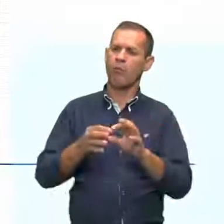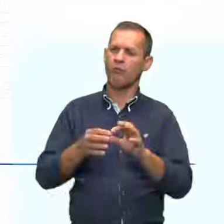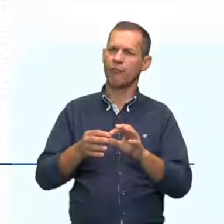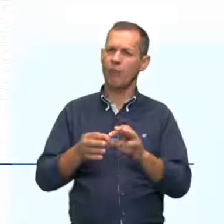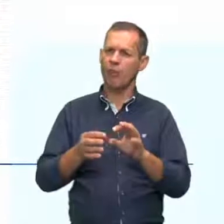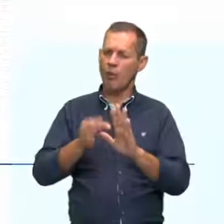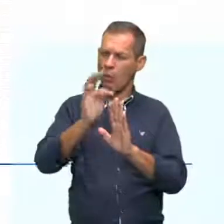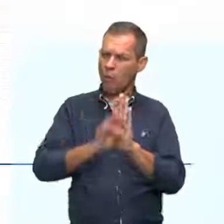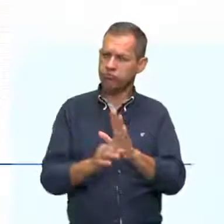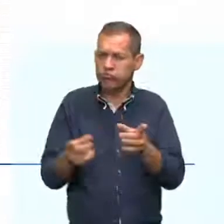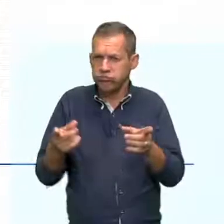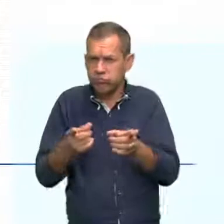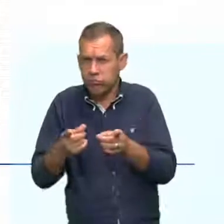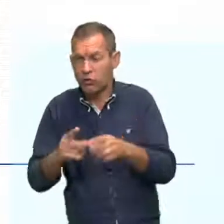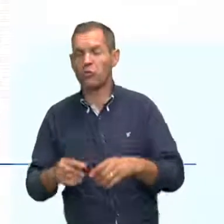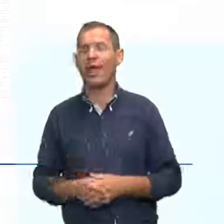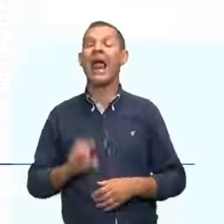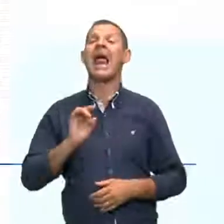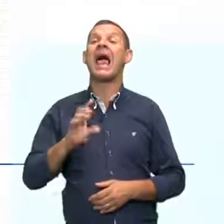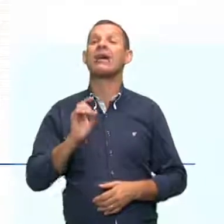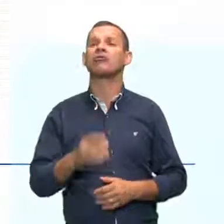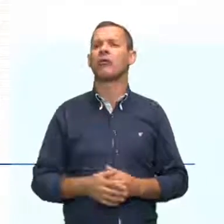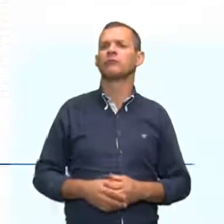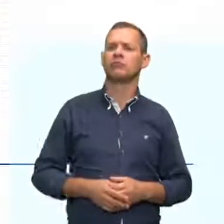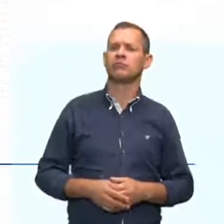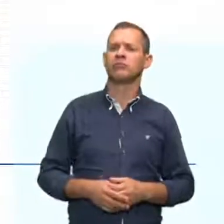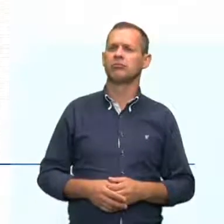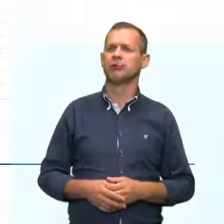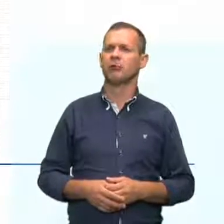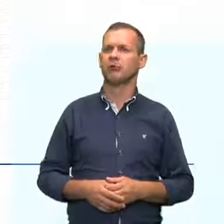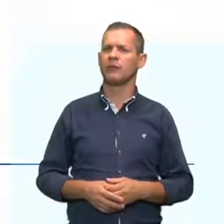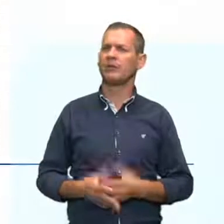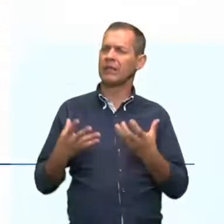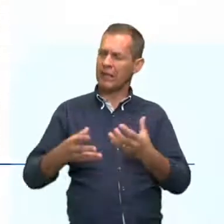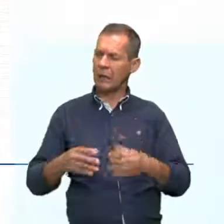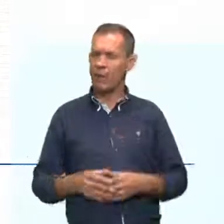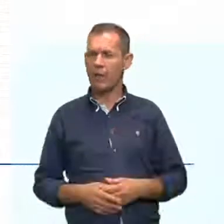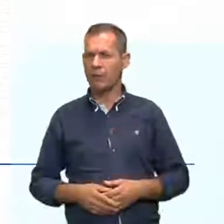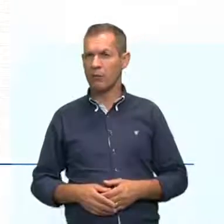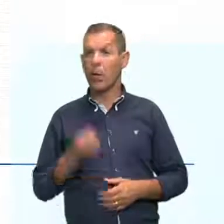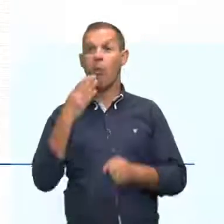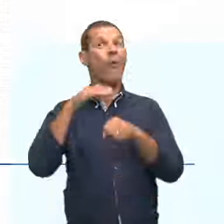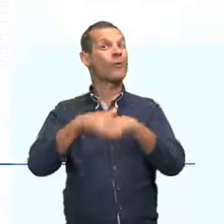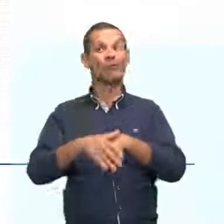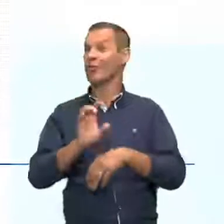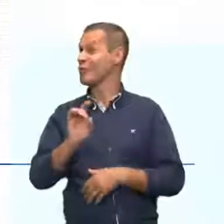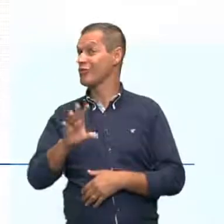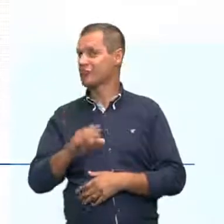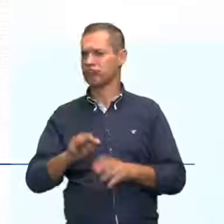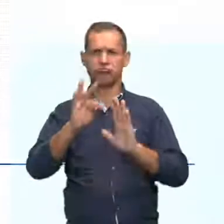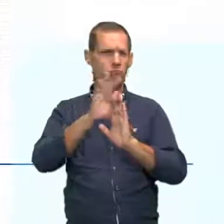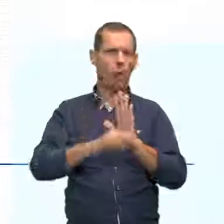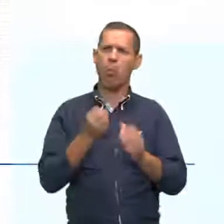pequeno, se você quiser transmitir só digamos que você quer transmitir boa noite.